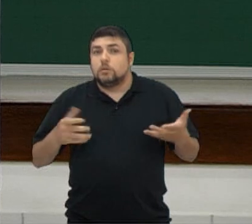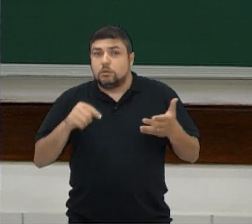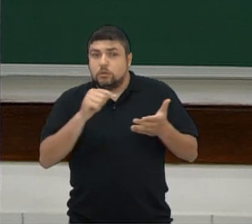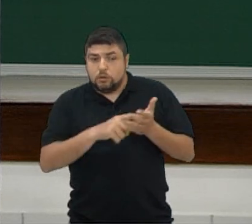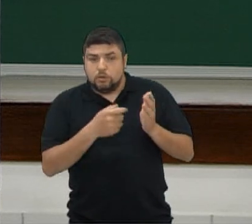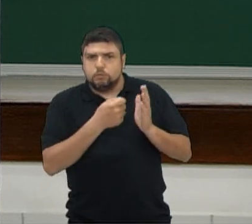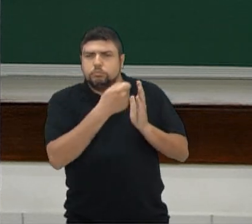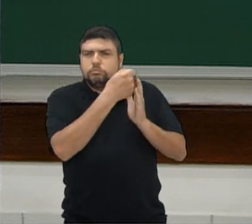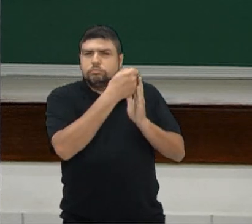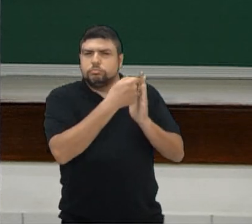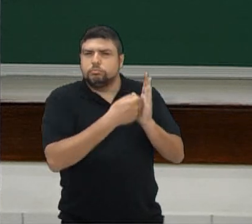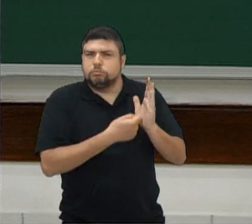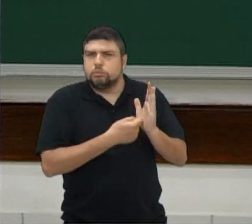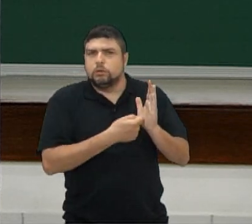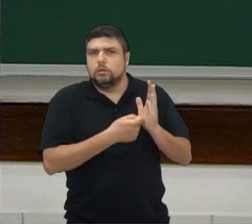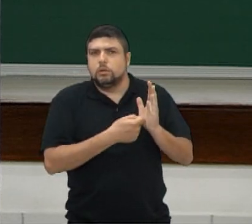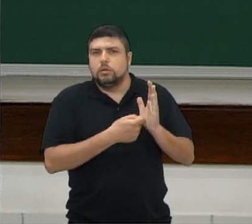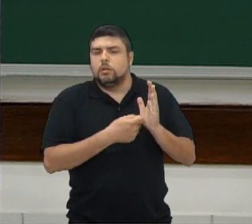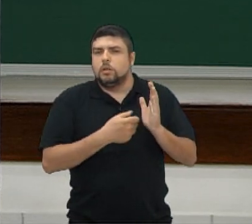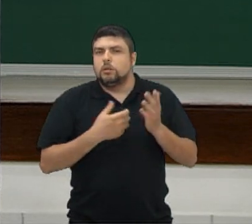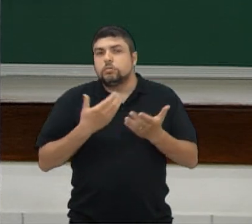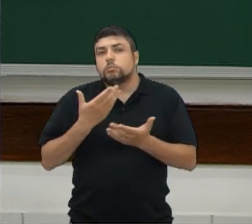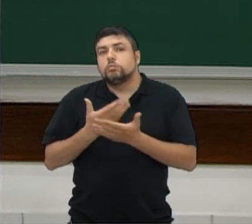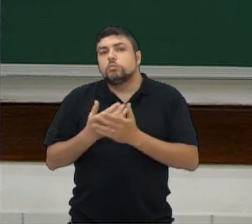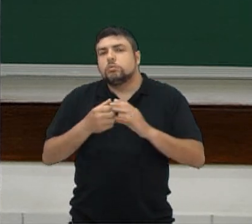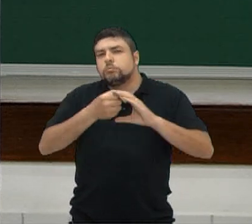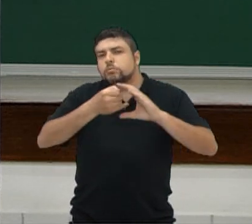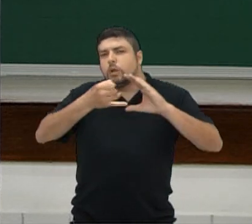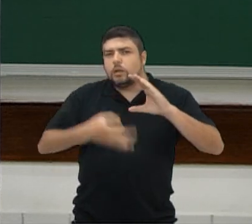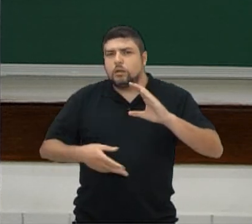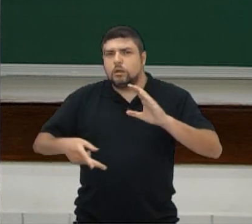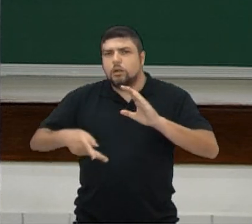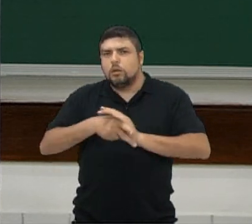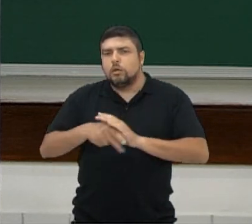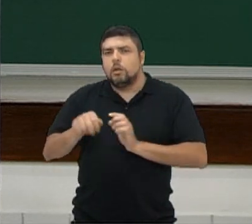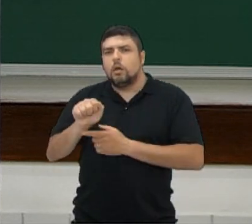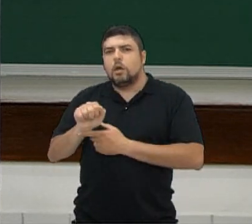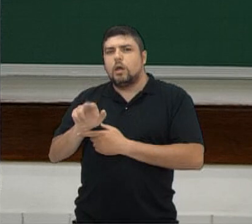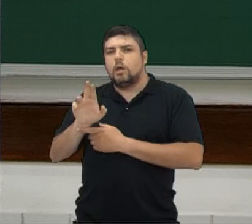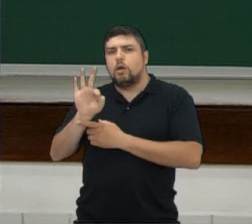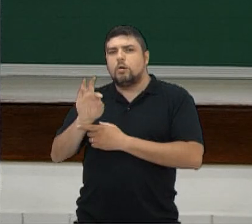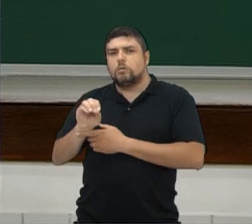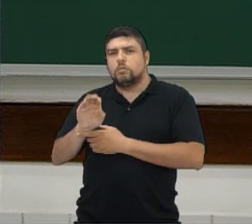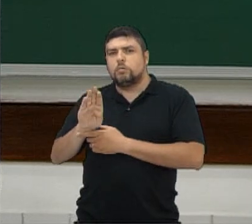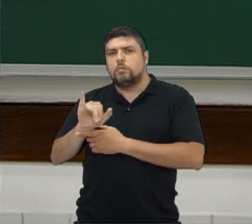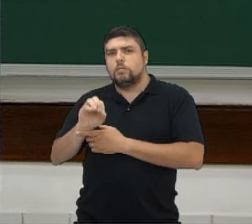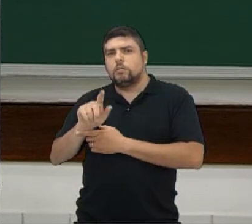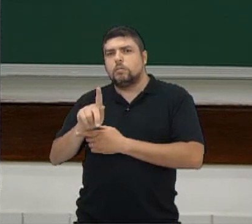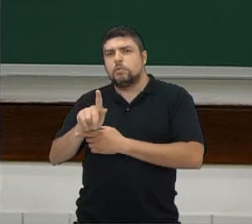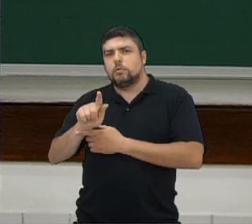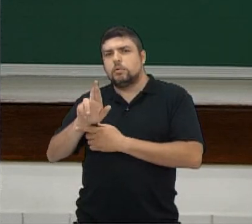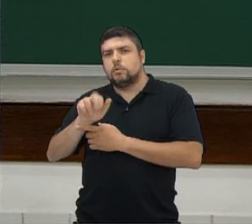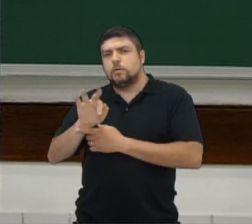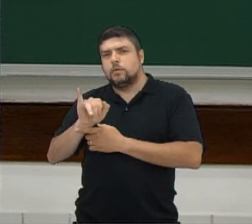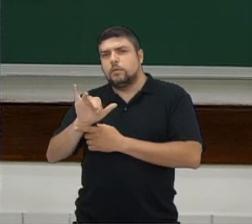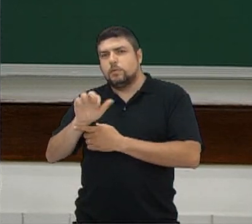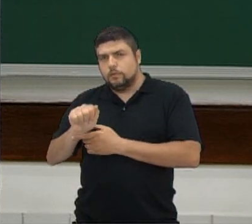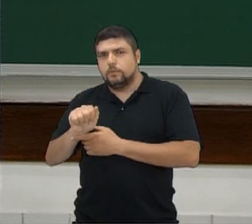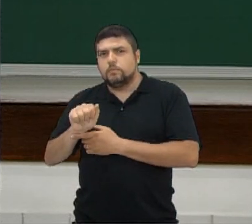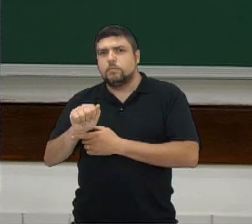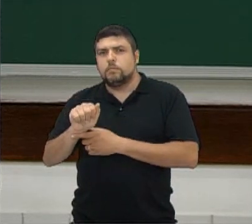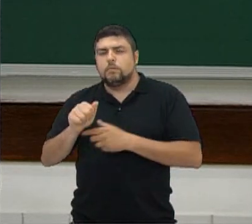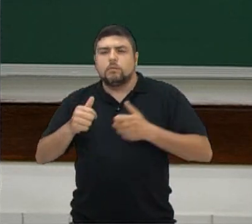características, né, que compõem o gênero discursivo autobiografia, né, então quem aí fez um relato pessoal tratando da